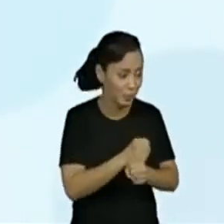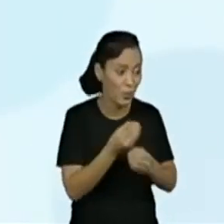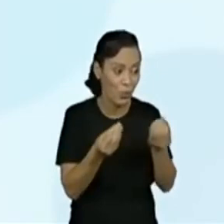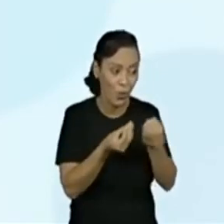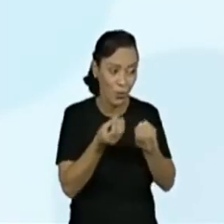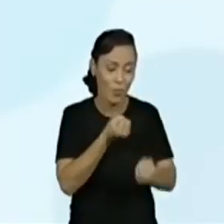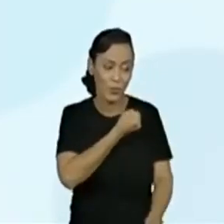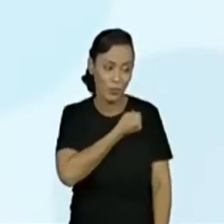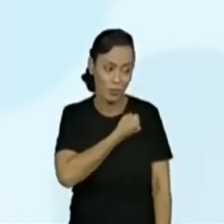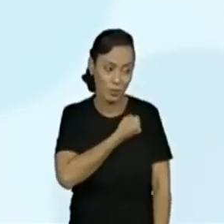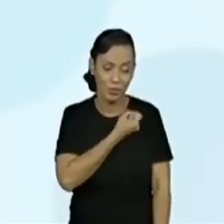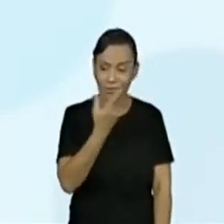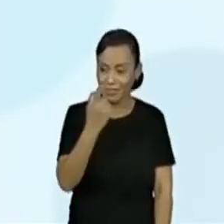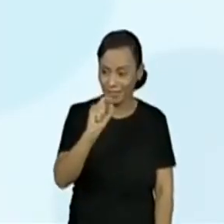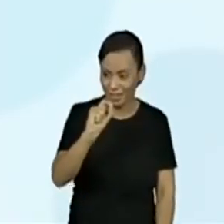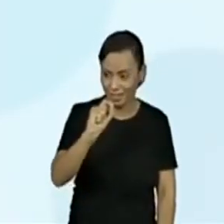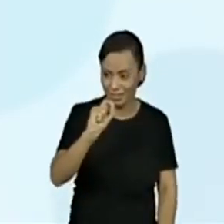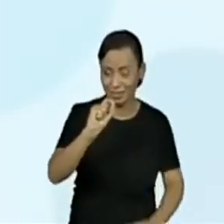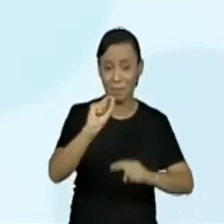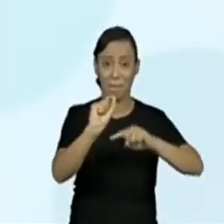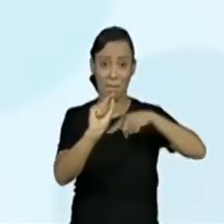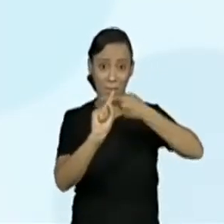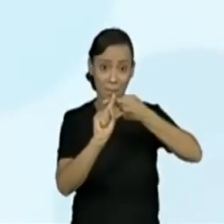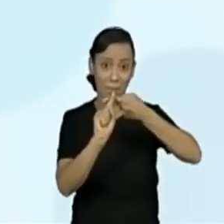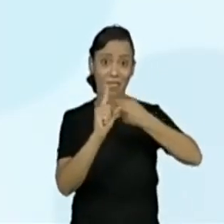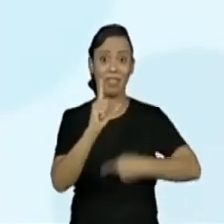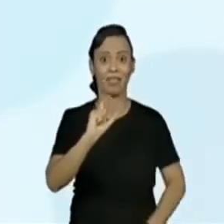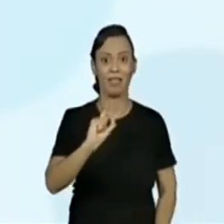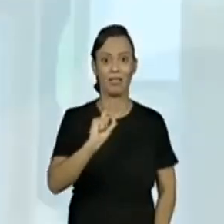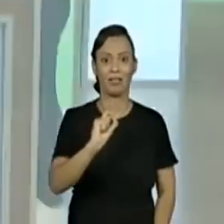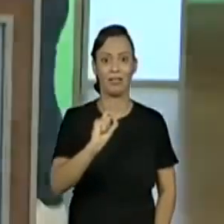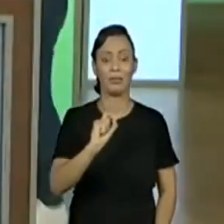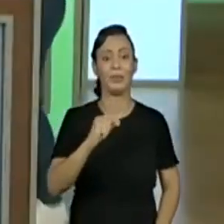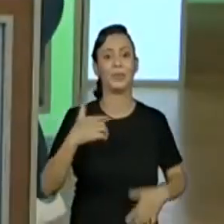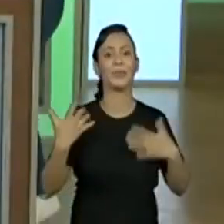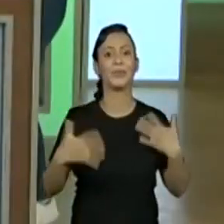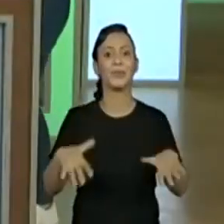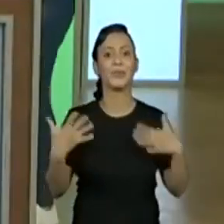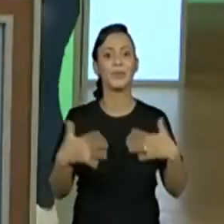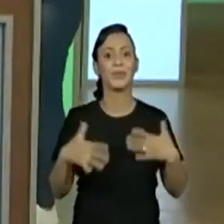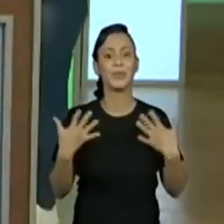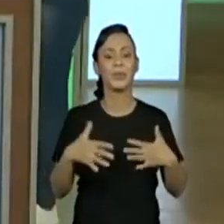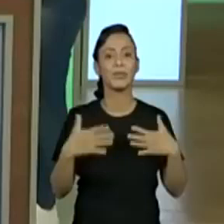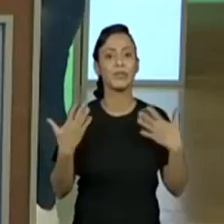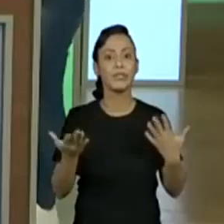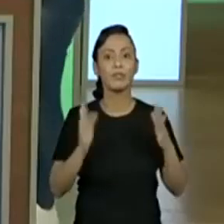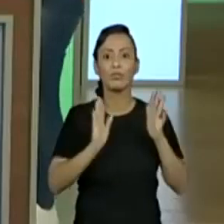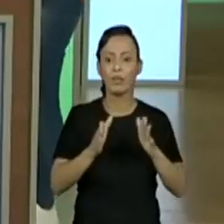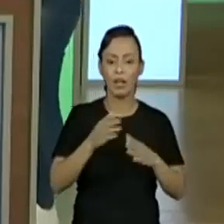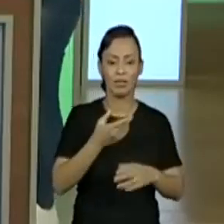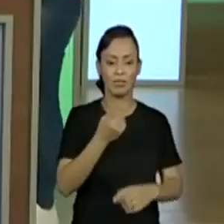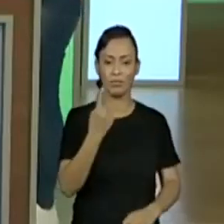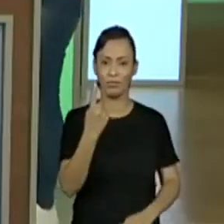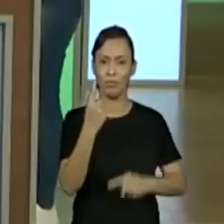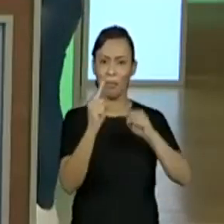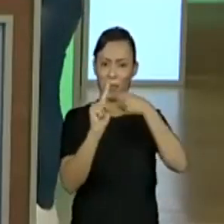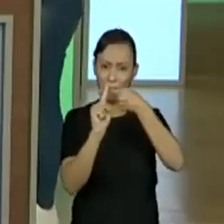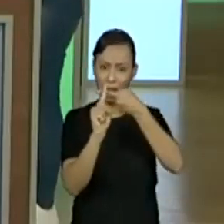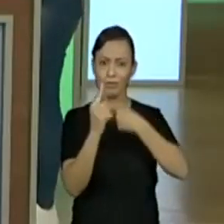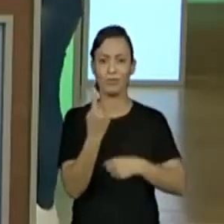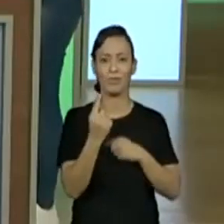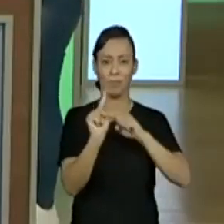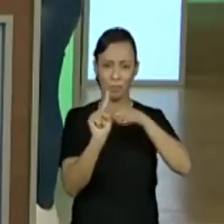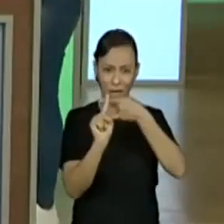já contamos de 1 em 1, já contamos de 2 em 2, já contamos de 5 em 5 e agora vamos contar